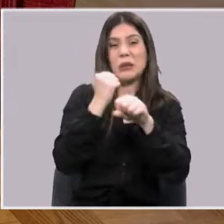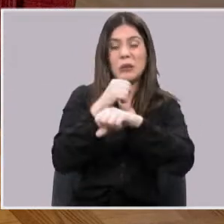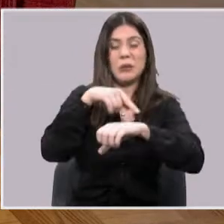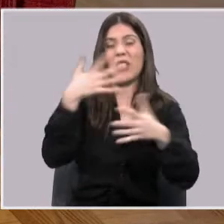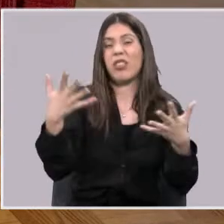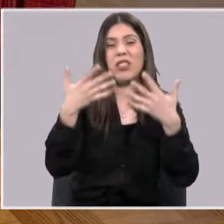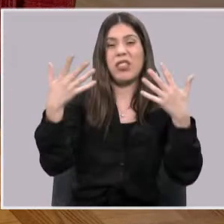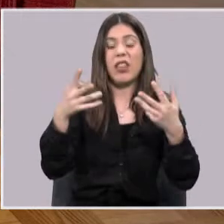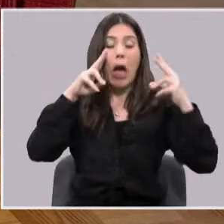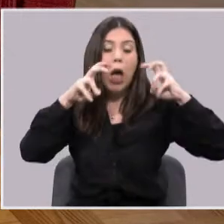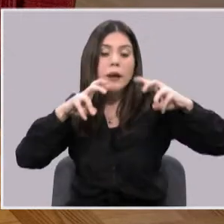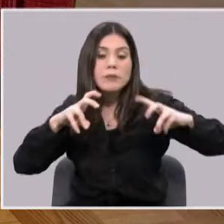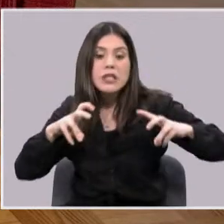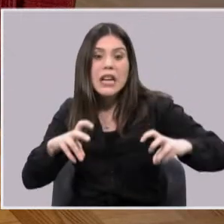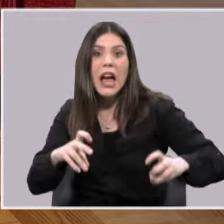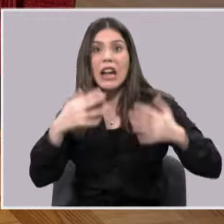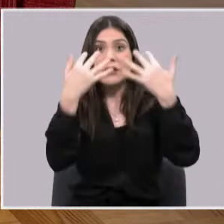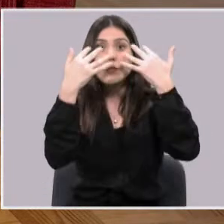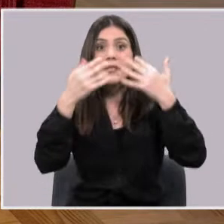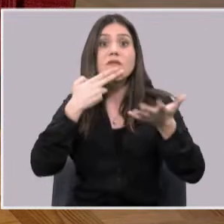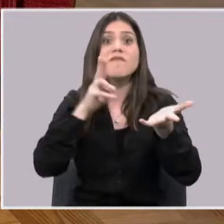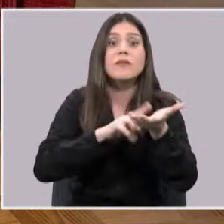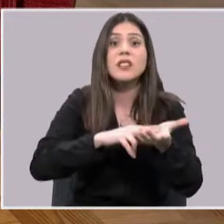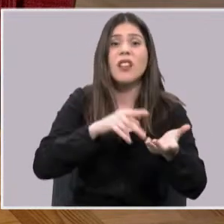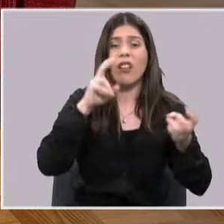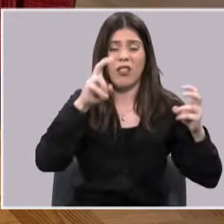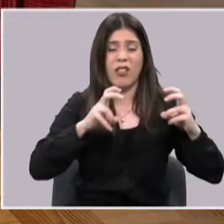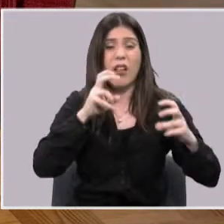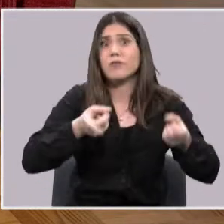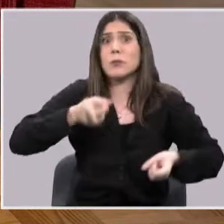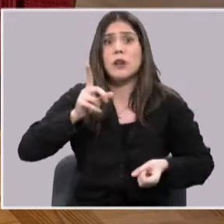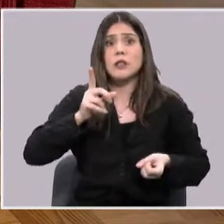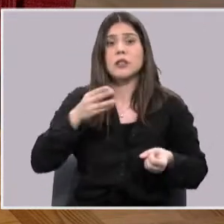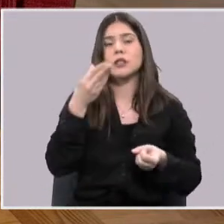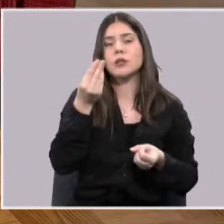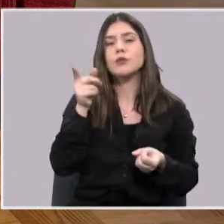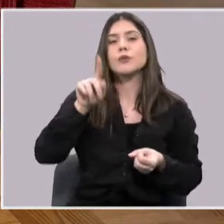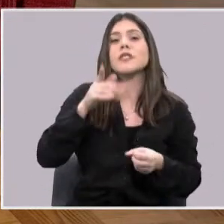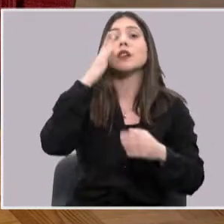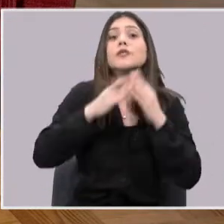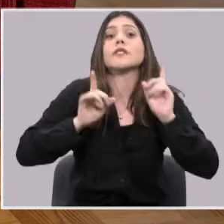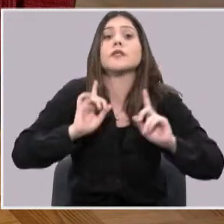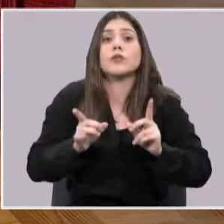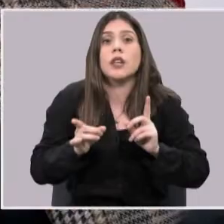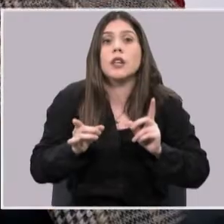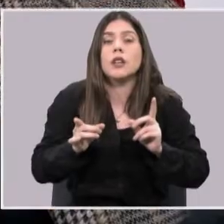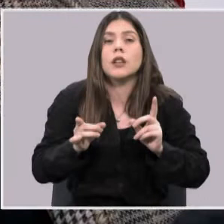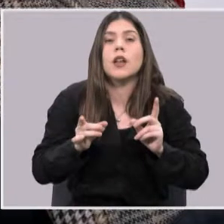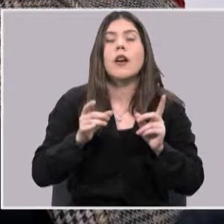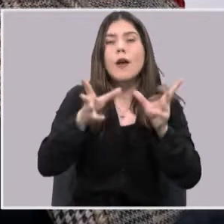superficial, porque têm menos tempo para investigar, para cruzar a informação e acabam muitas vezes ou frequentemente por